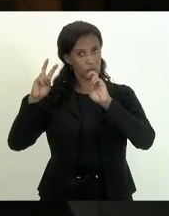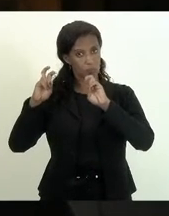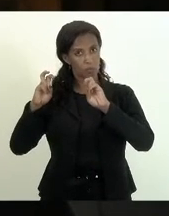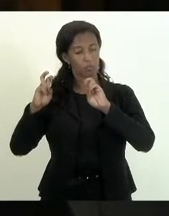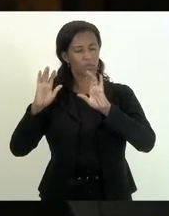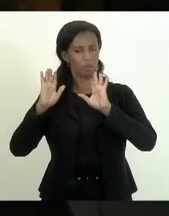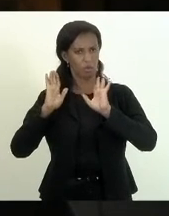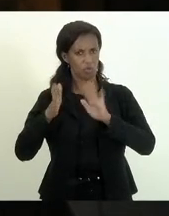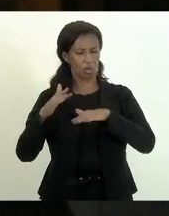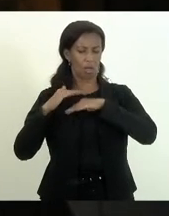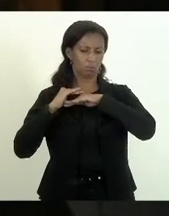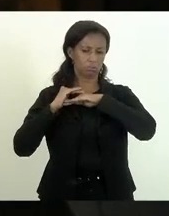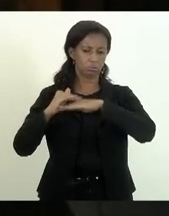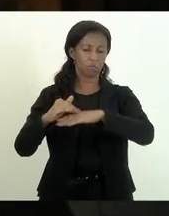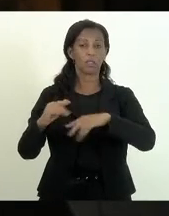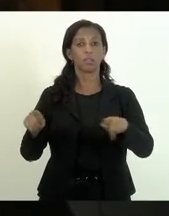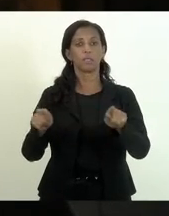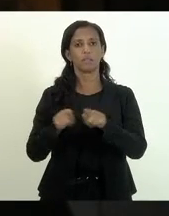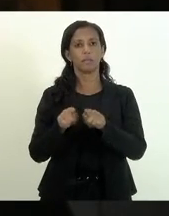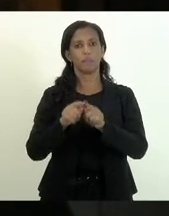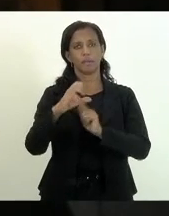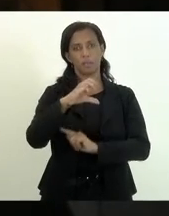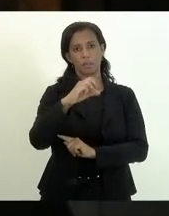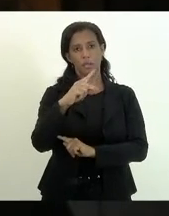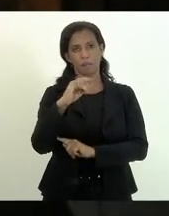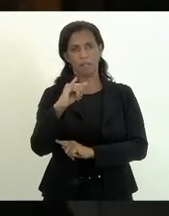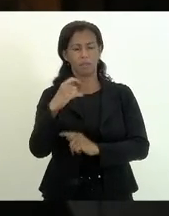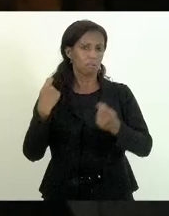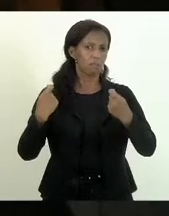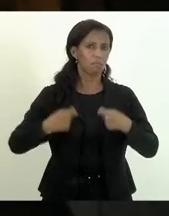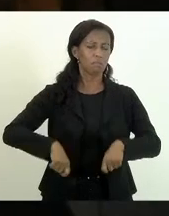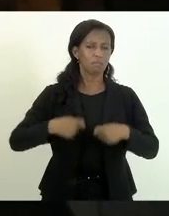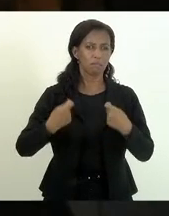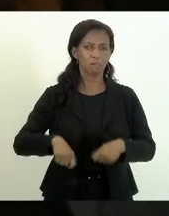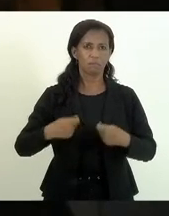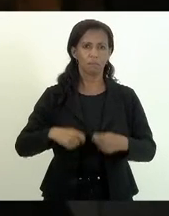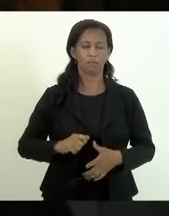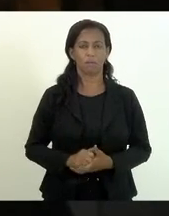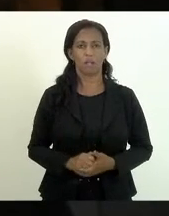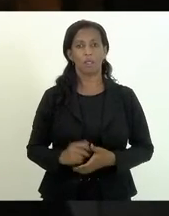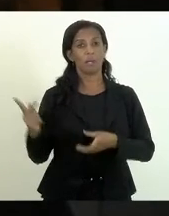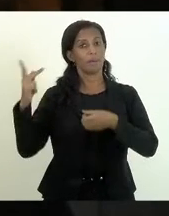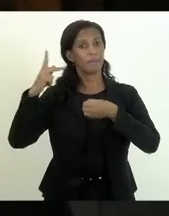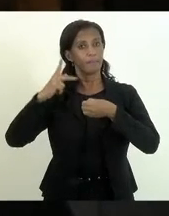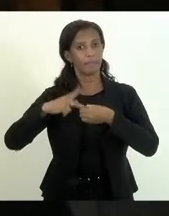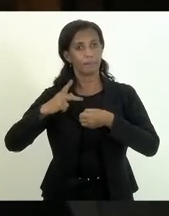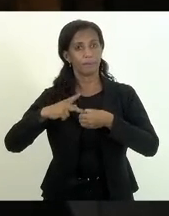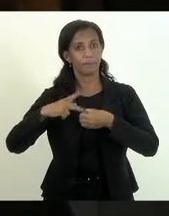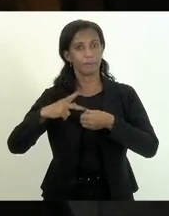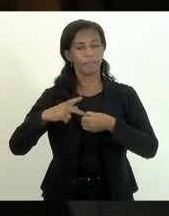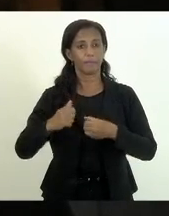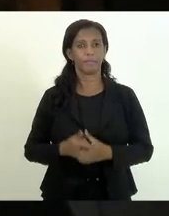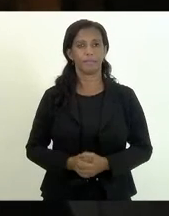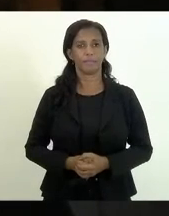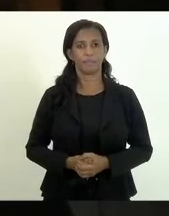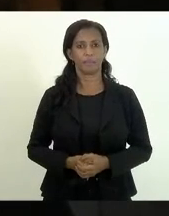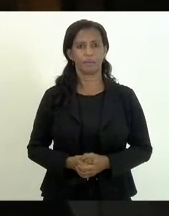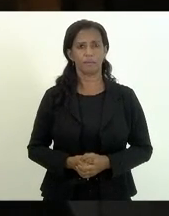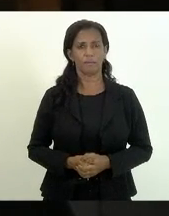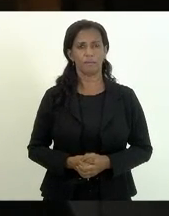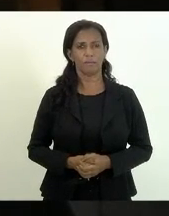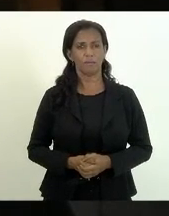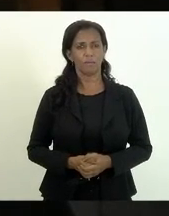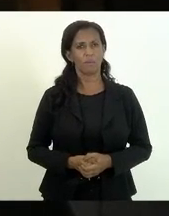e será tratado também na CPI que necessário o que a Petrobras não